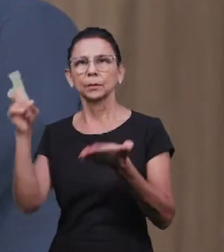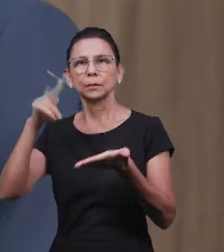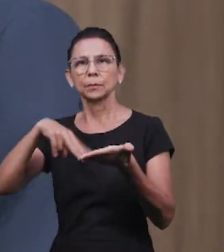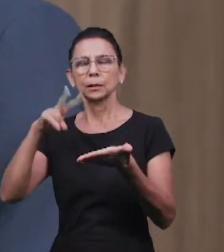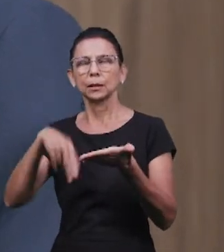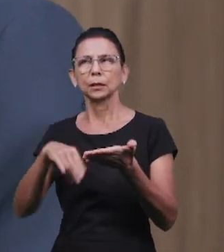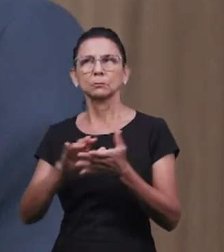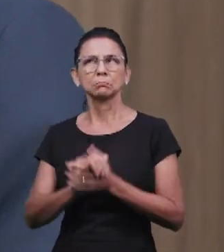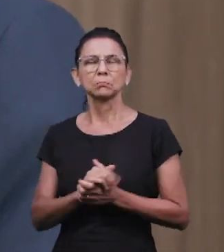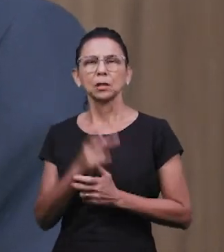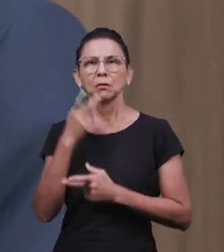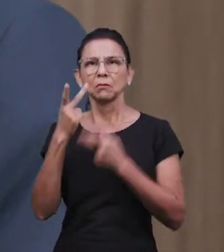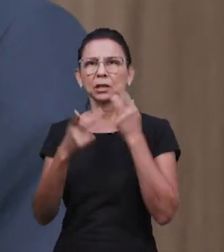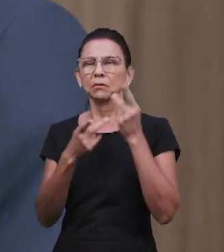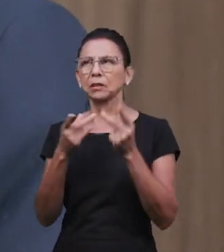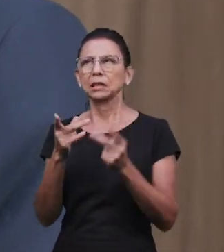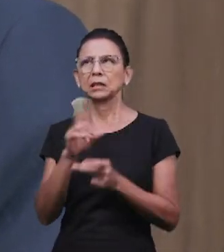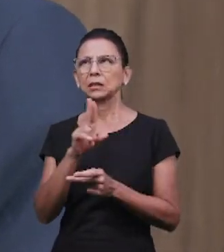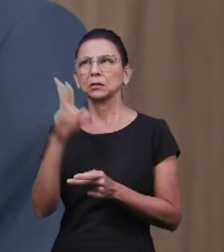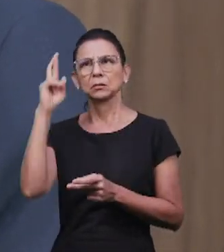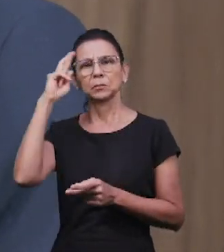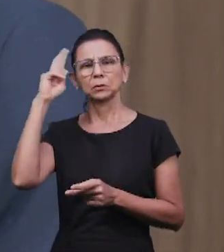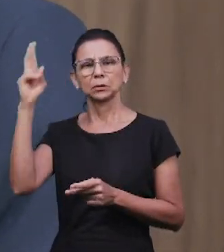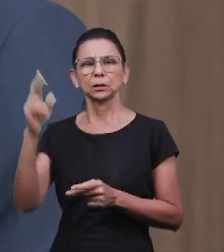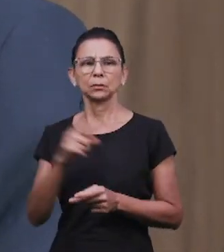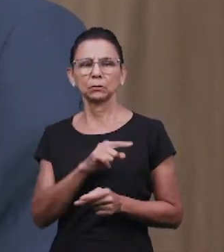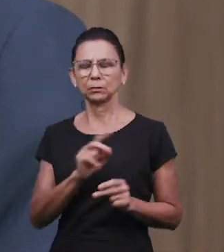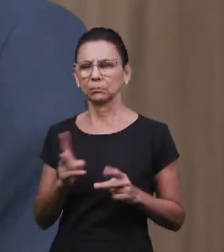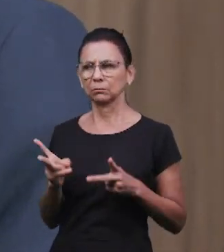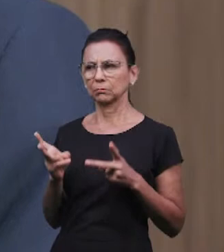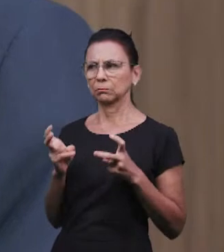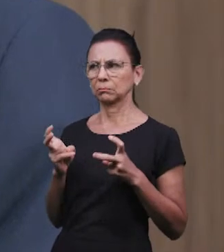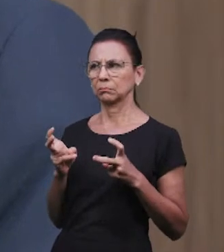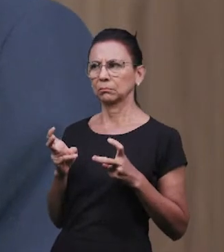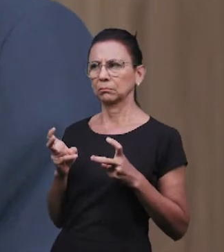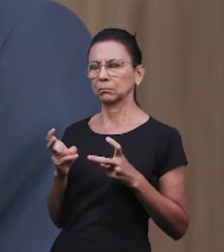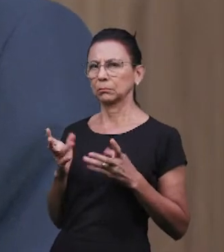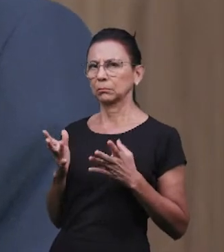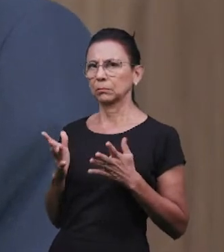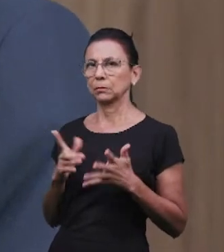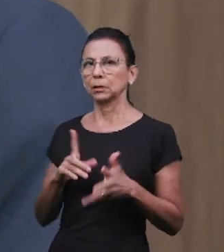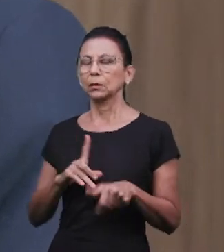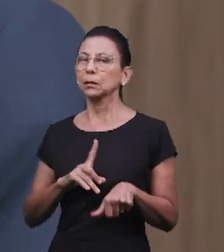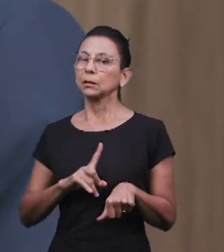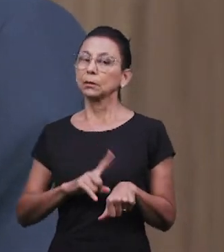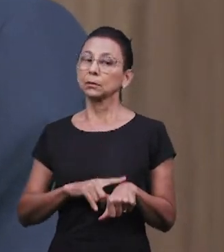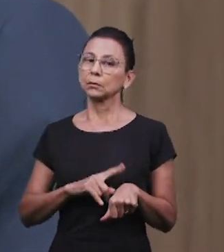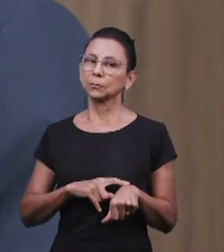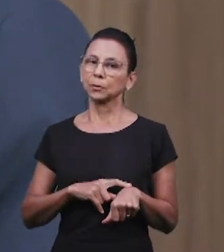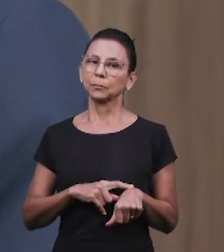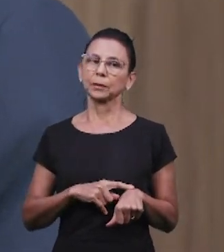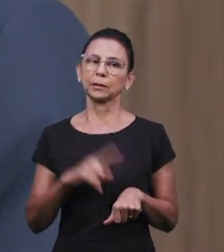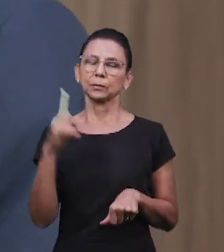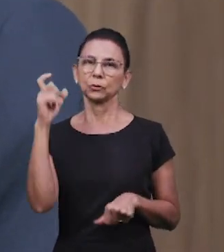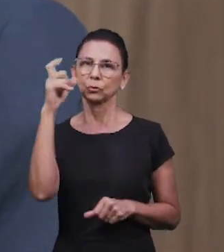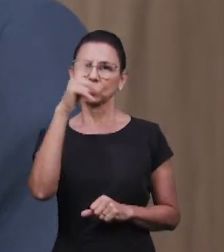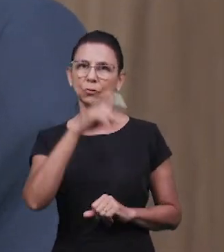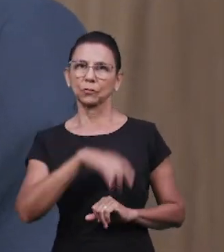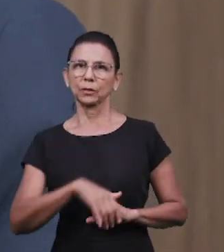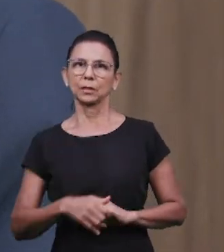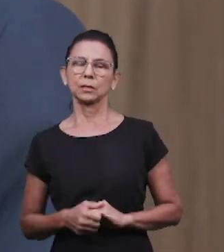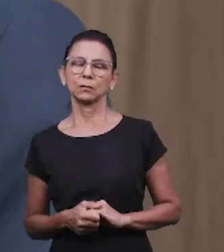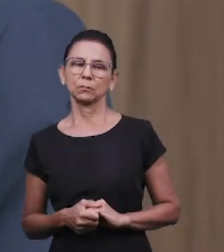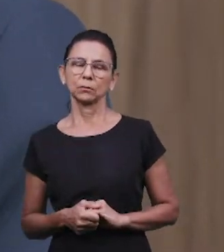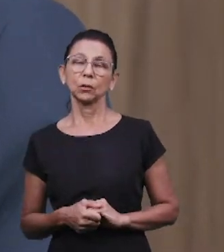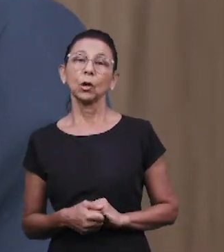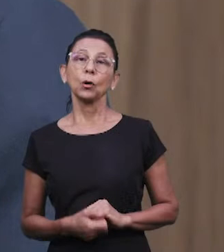a Bíblia, nunca vê você falando do Senhor, tudo ali, nunca vê você fazendo nada. Então, na hora difícil, você